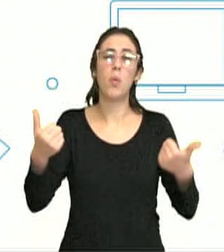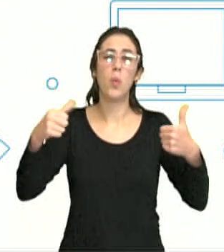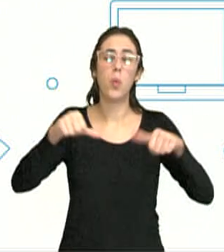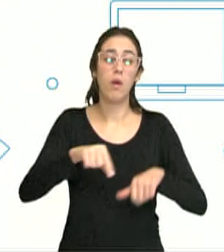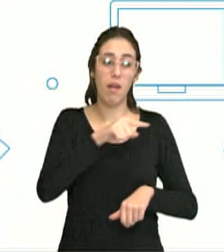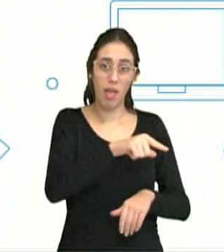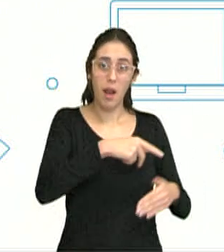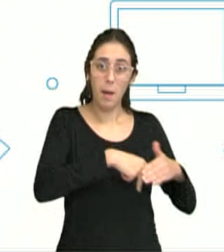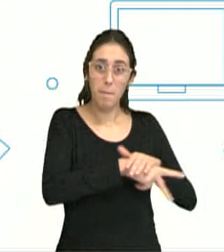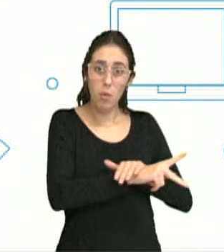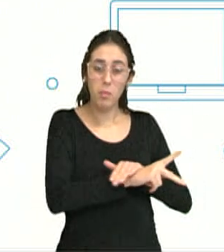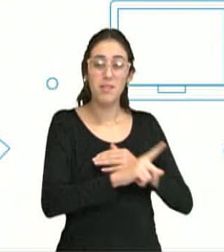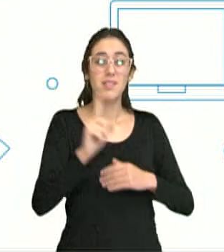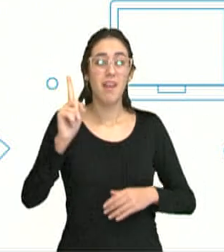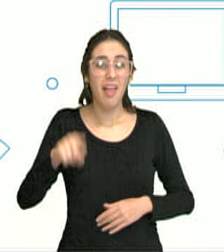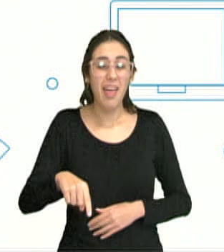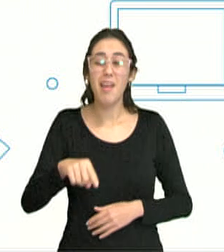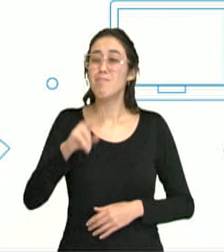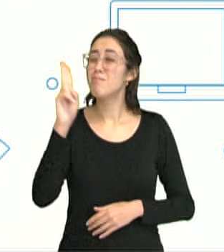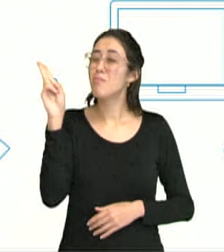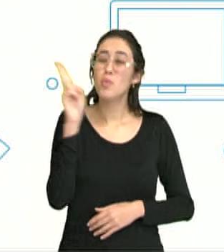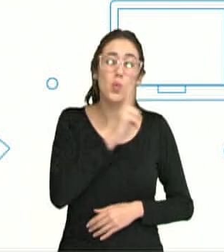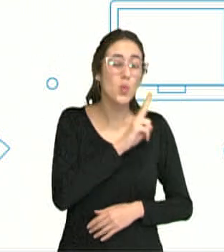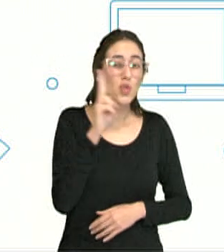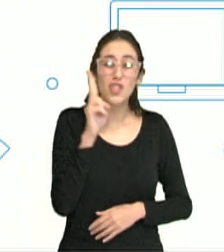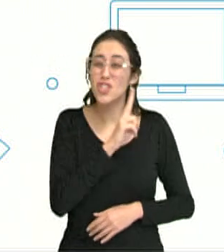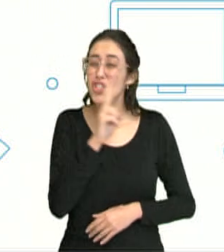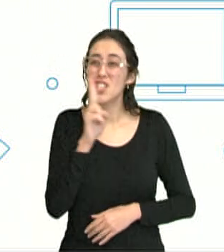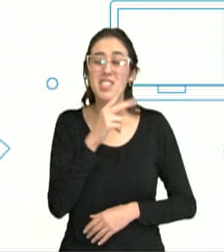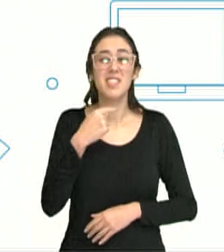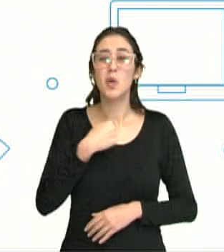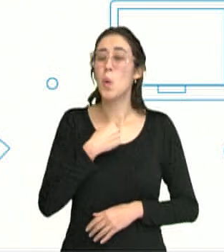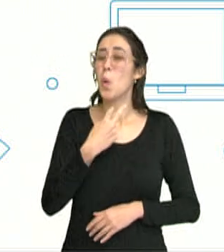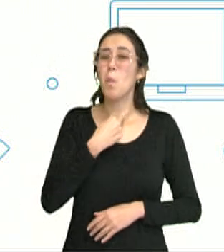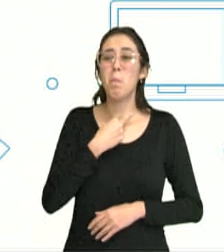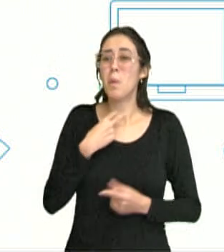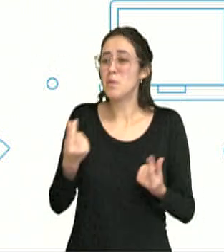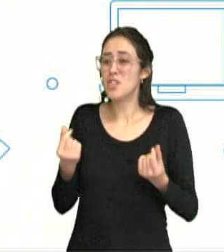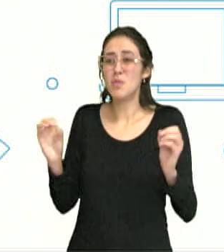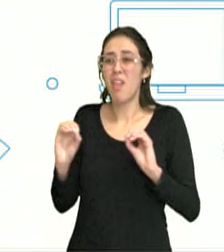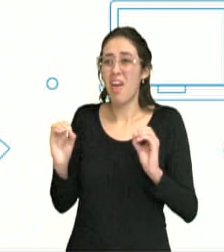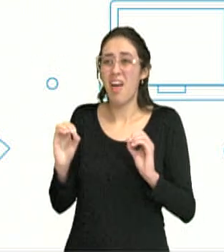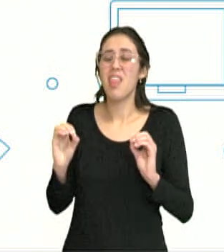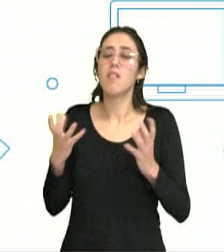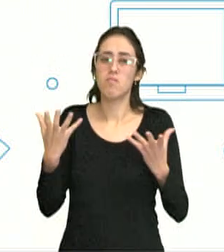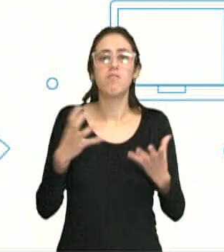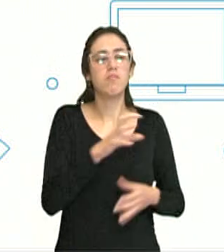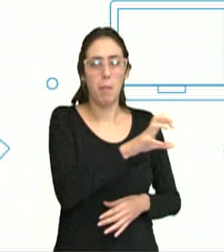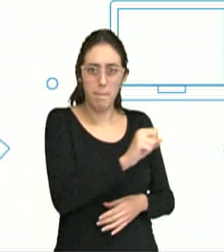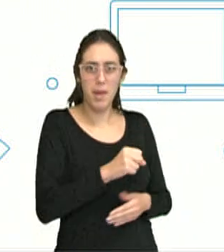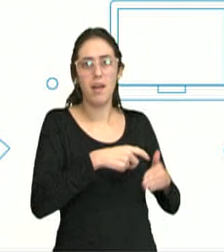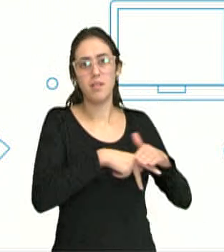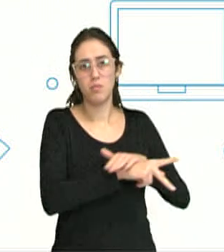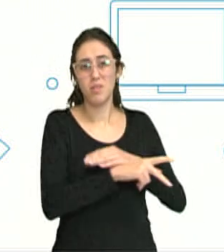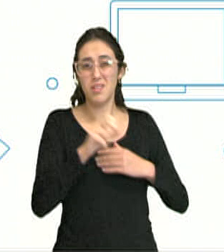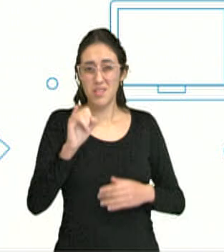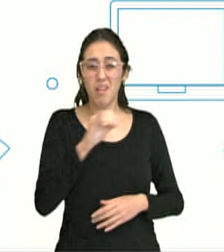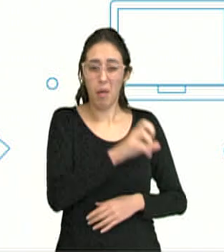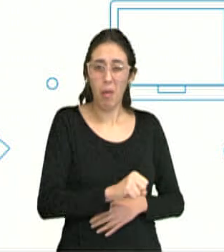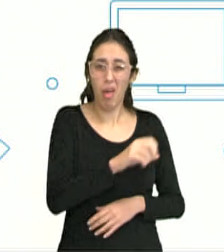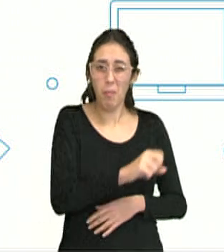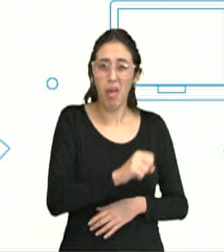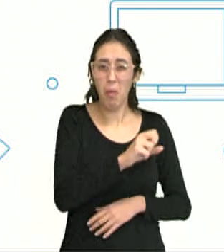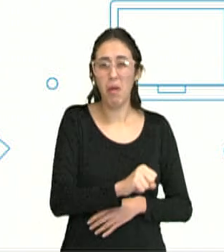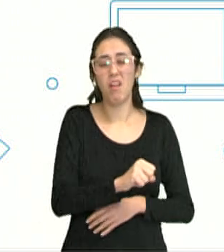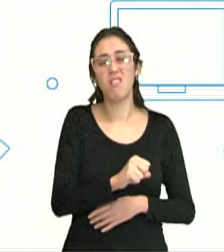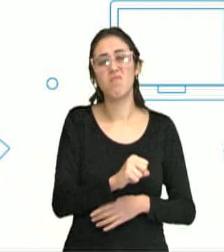para situações de emergência que não podem ser contornadas de outra maneira. E você vai descapitalizando aquela poupança que você